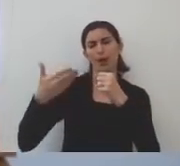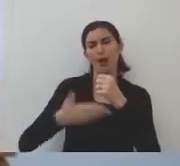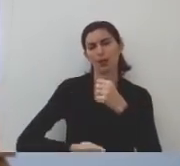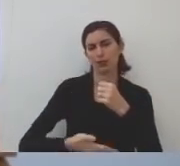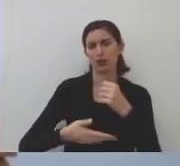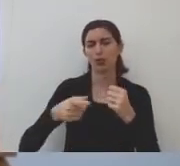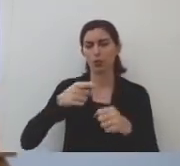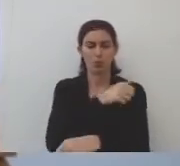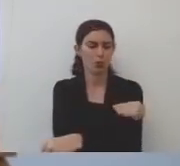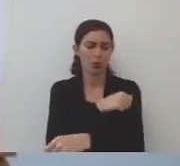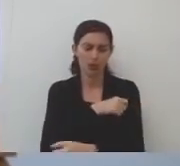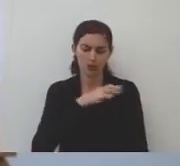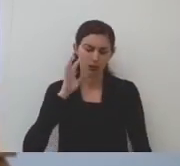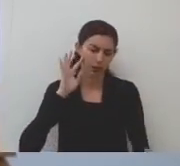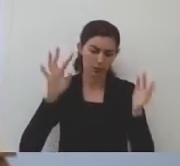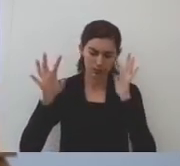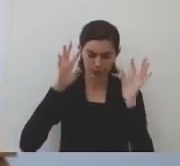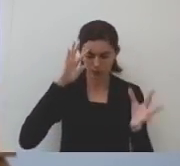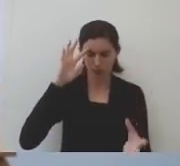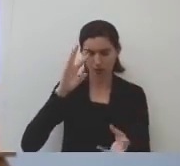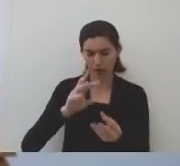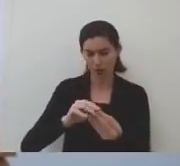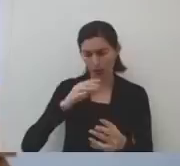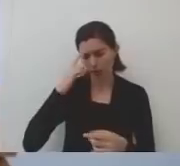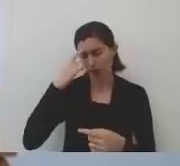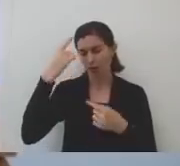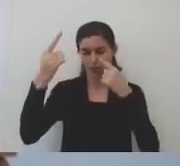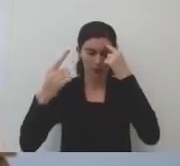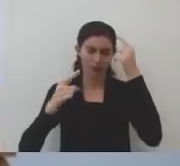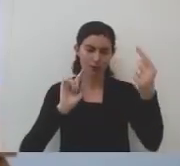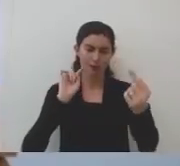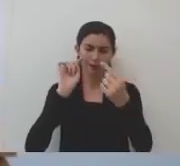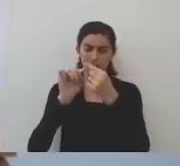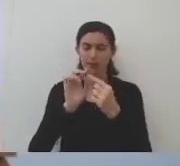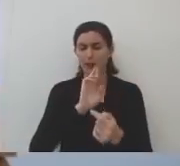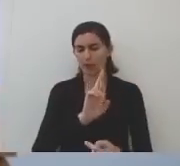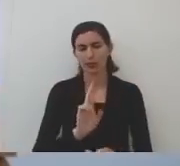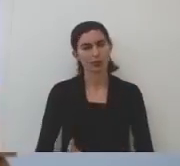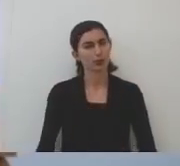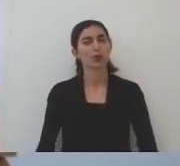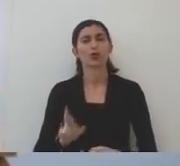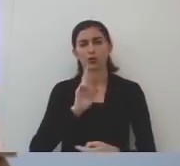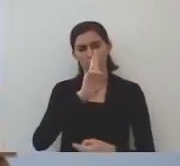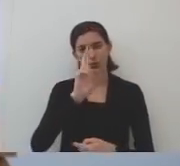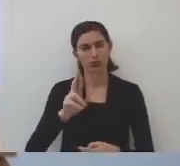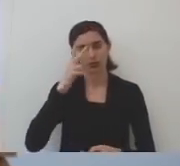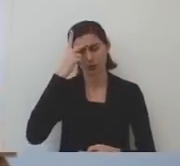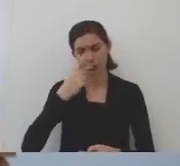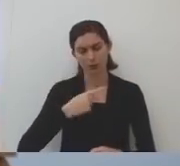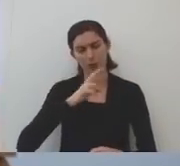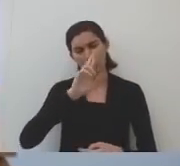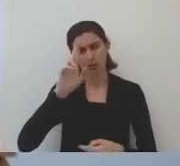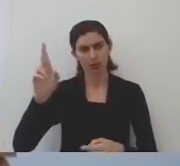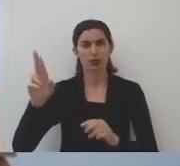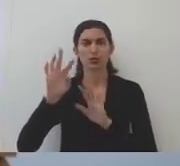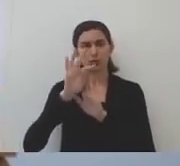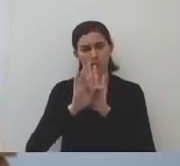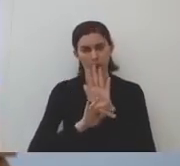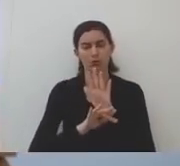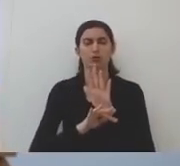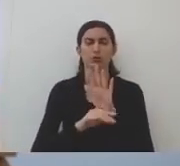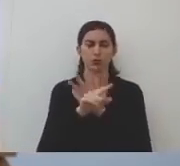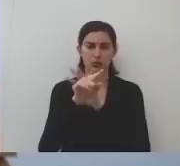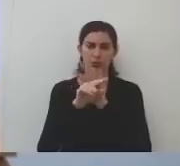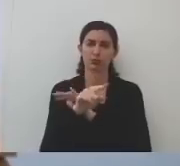para que o aluno ele formule suas próprias relações e suas próprias respostas relativas àquele